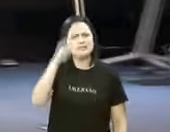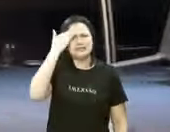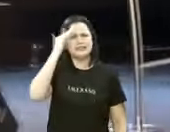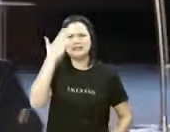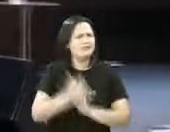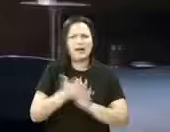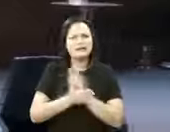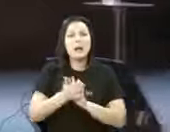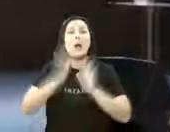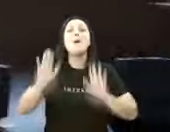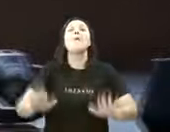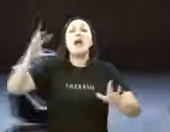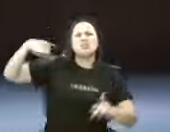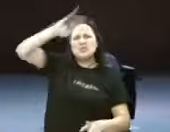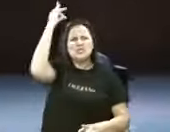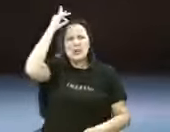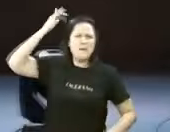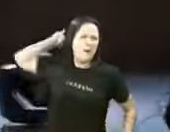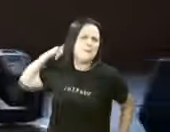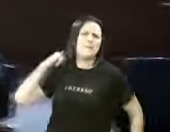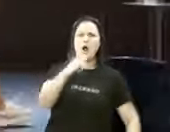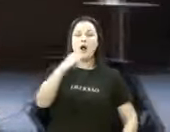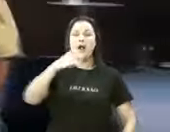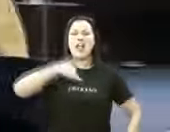Espírito dizendo: vem, vem, eu estou te